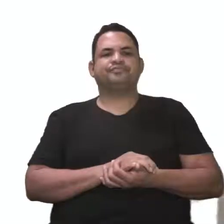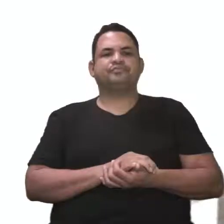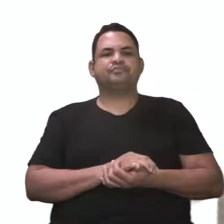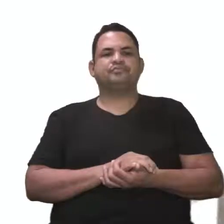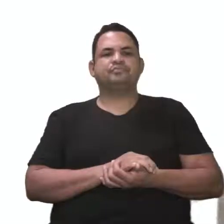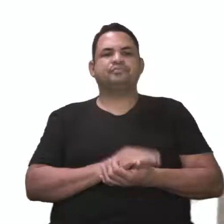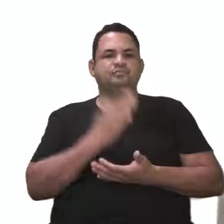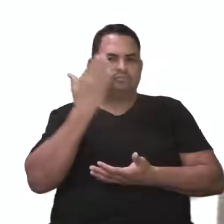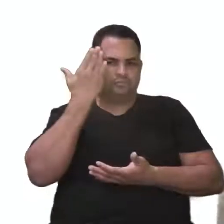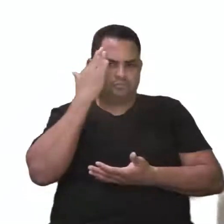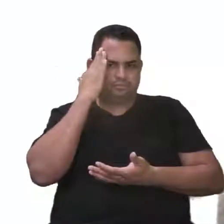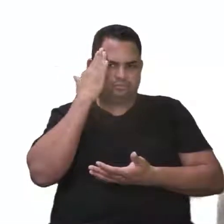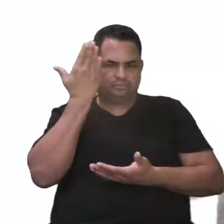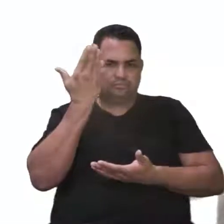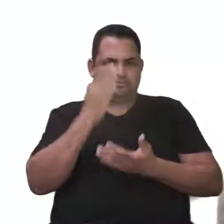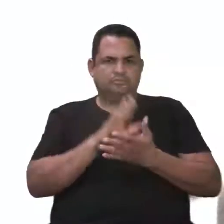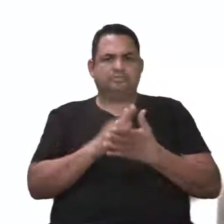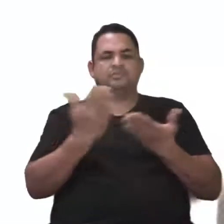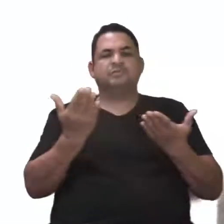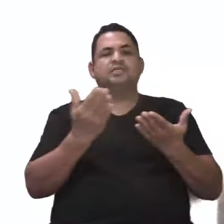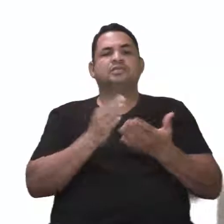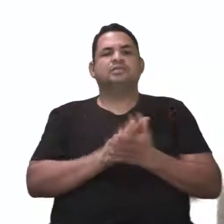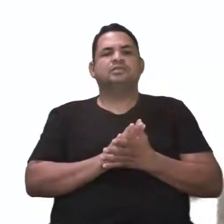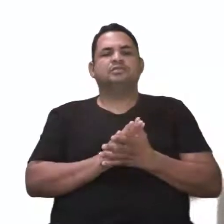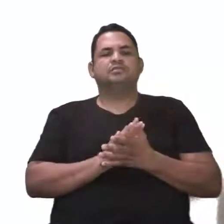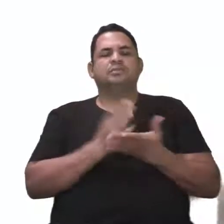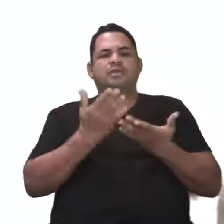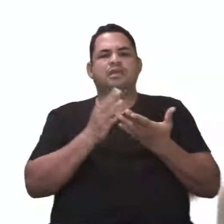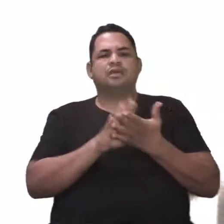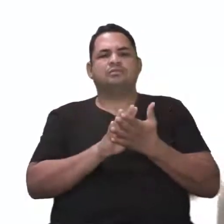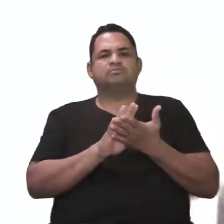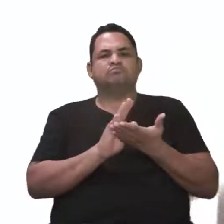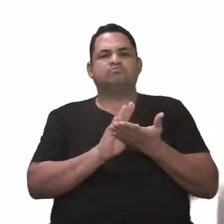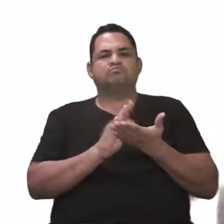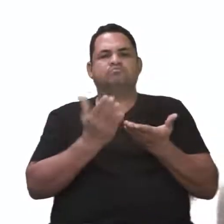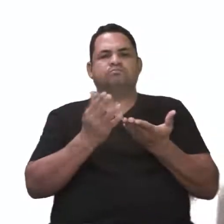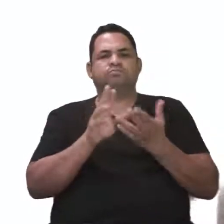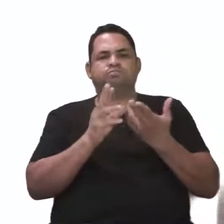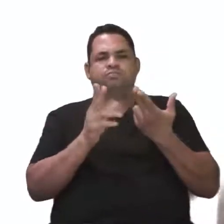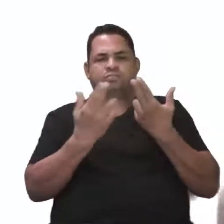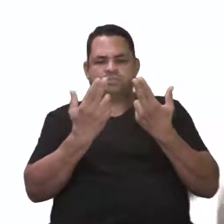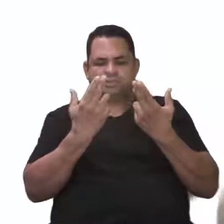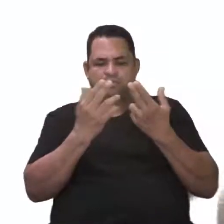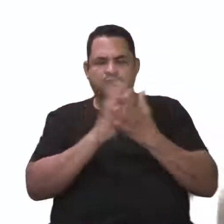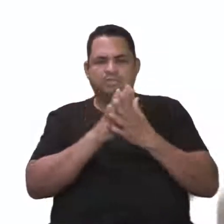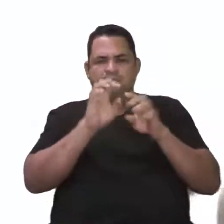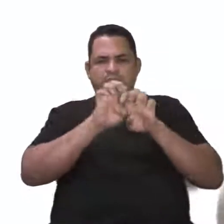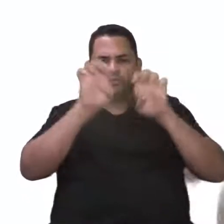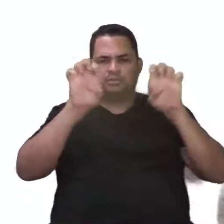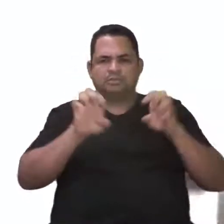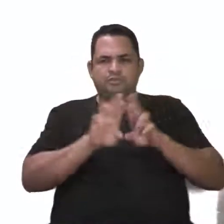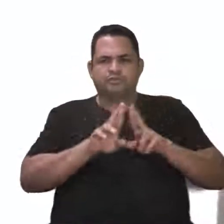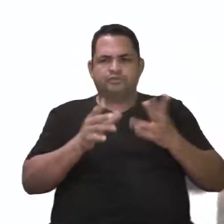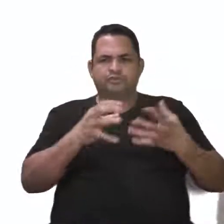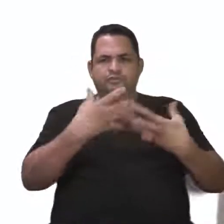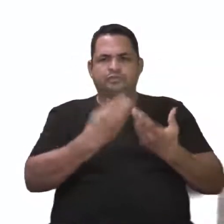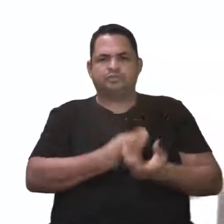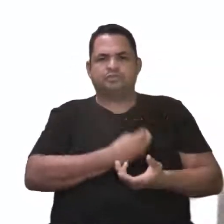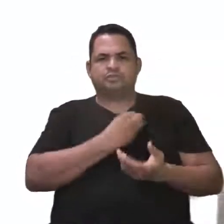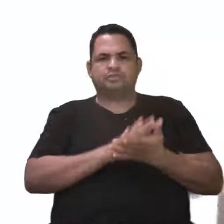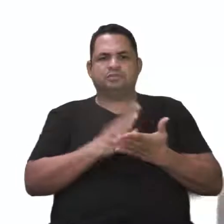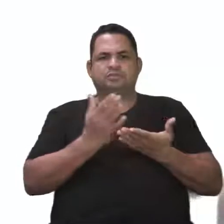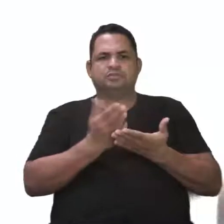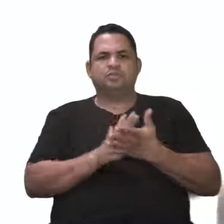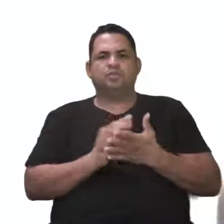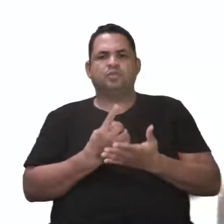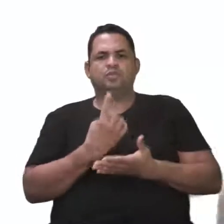lá. Entende-se por homologia a semelhança entre estruturas de diferentes organismos devida